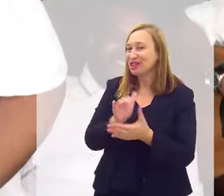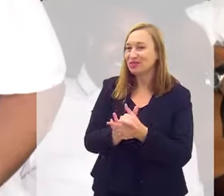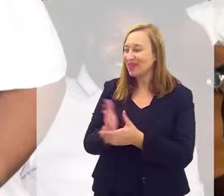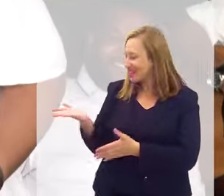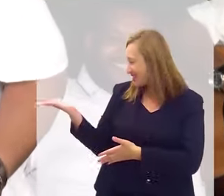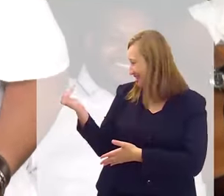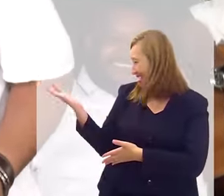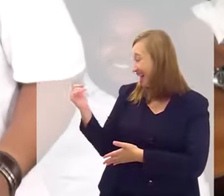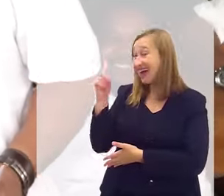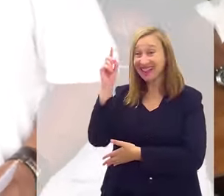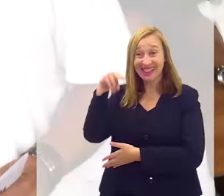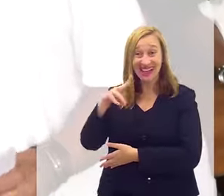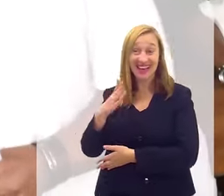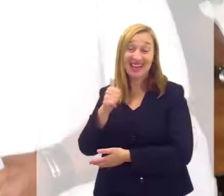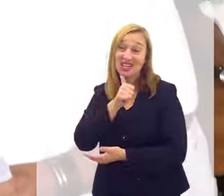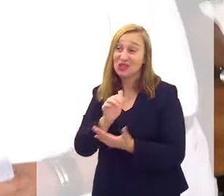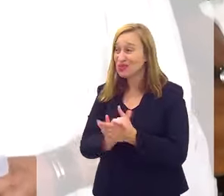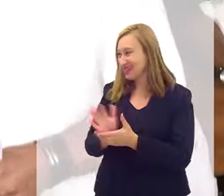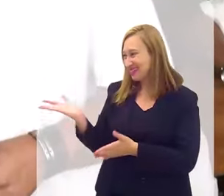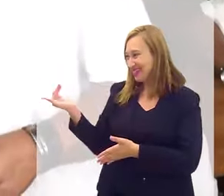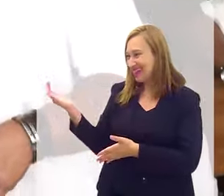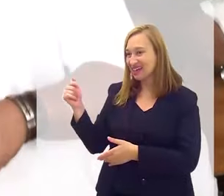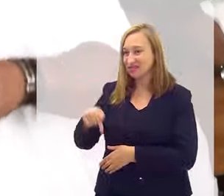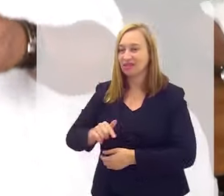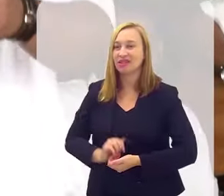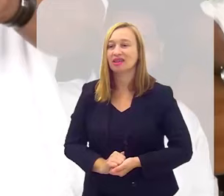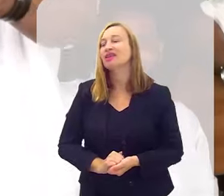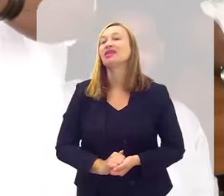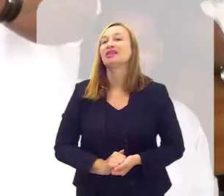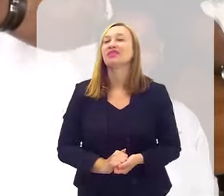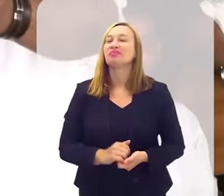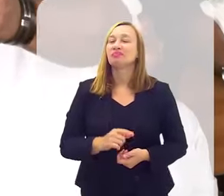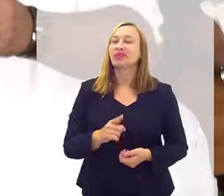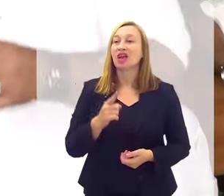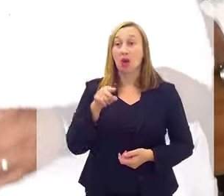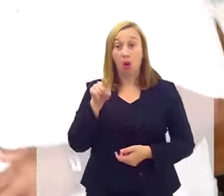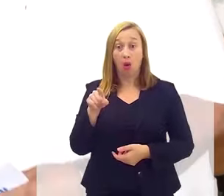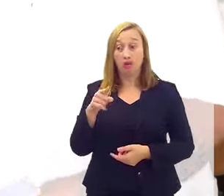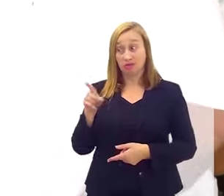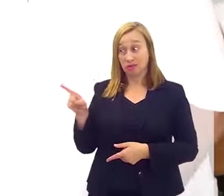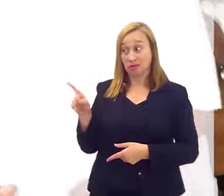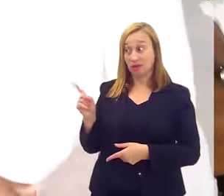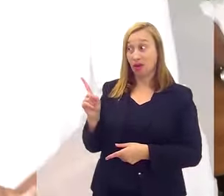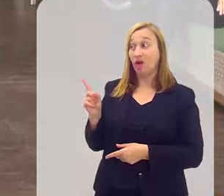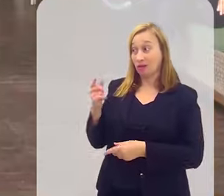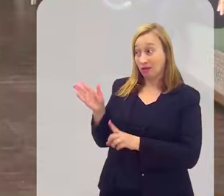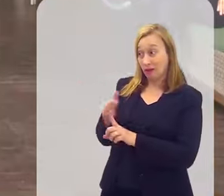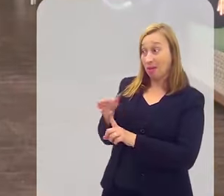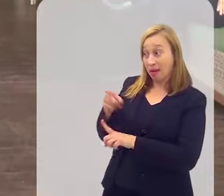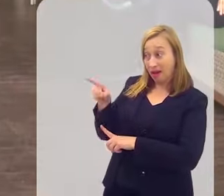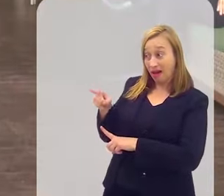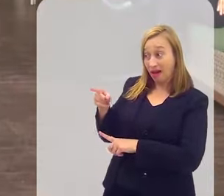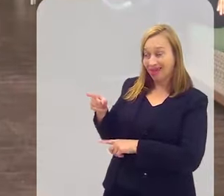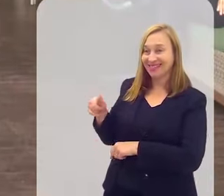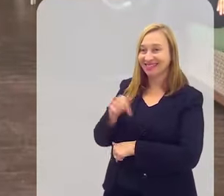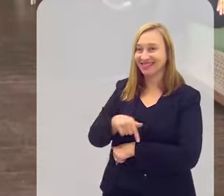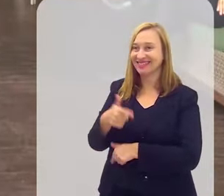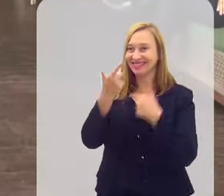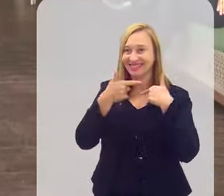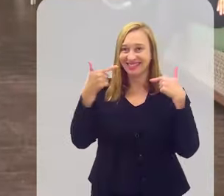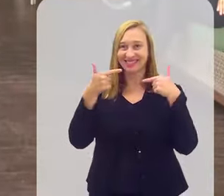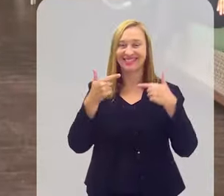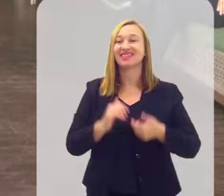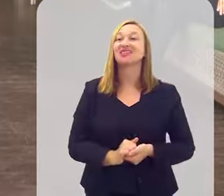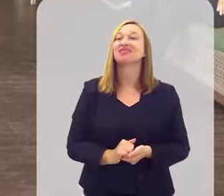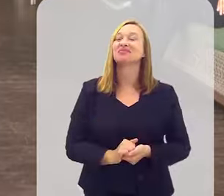obrigado Inclusive eu tô com a minha esposa aqui hoje também por favor vem cá a esposa deã meu Deus você sabe que em casa é